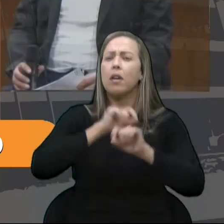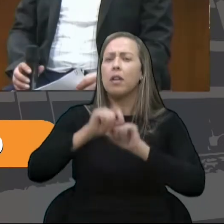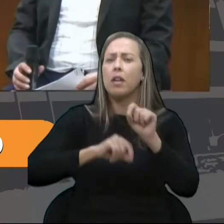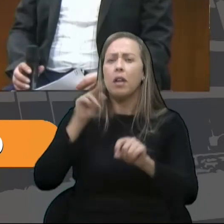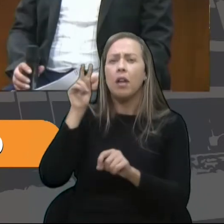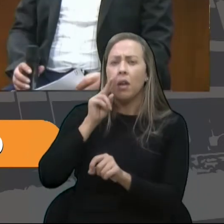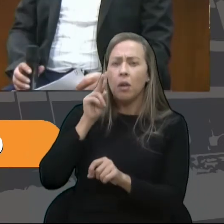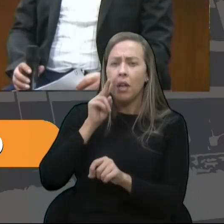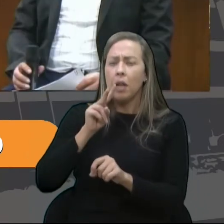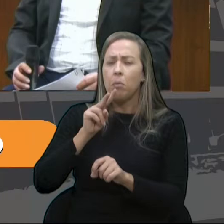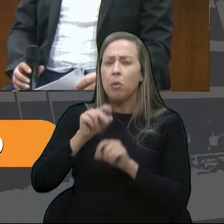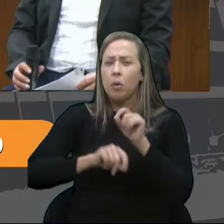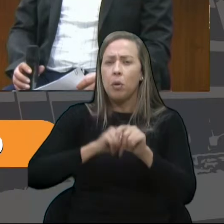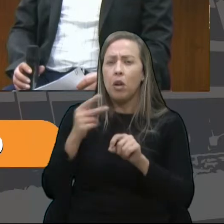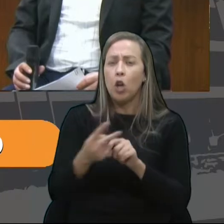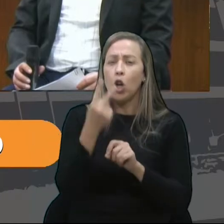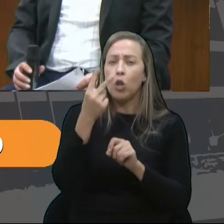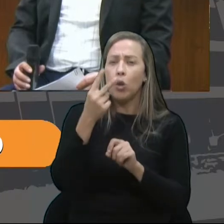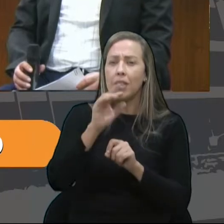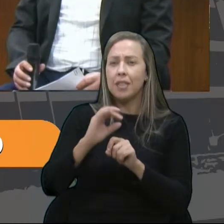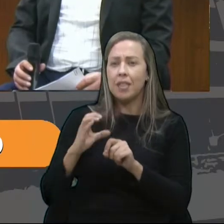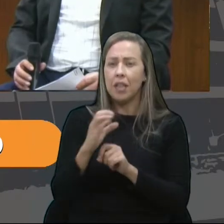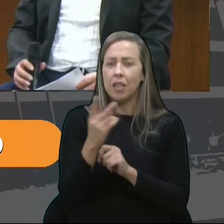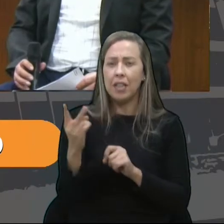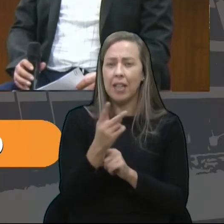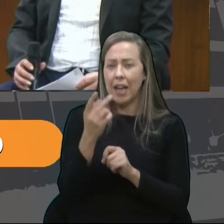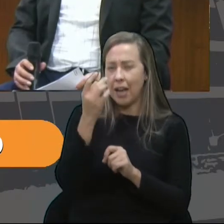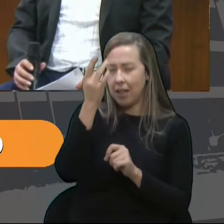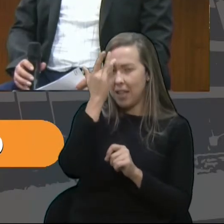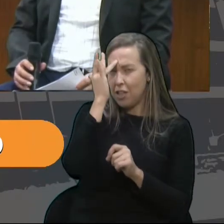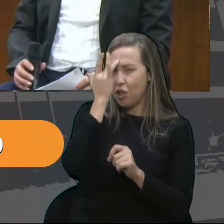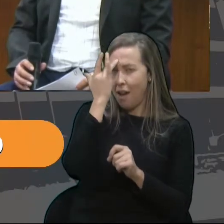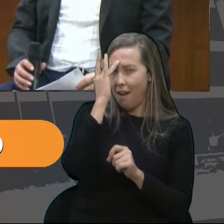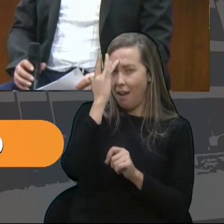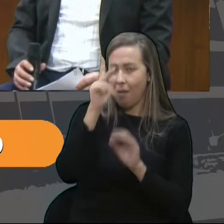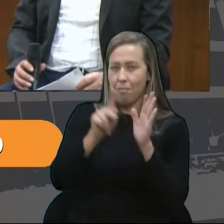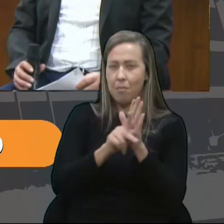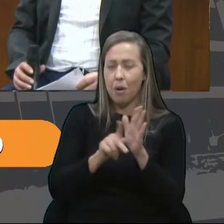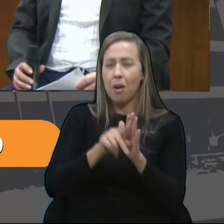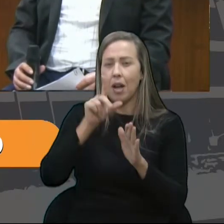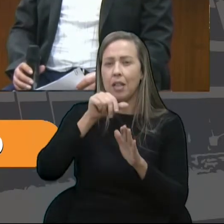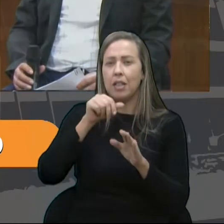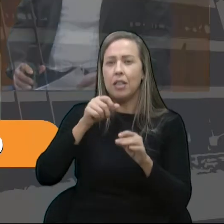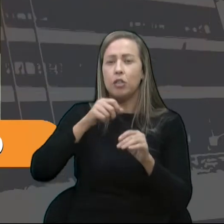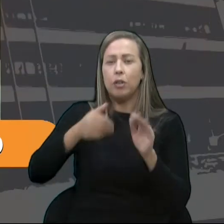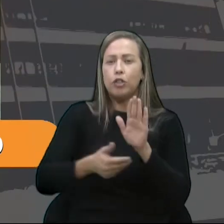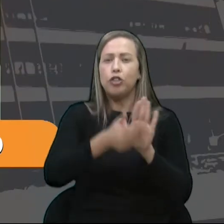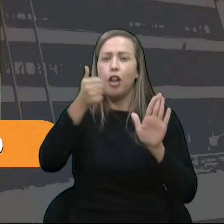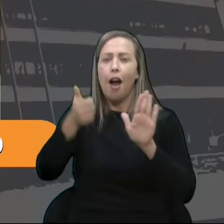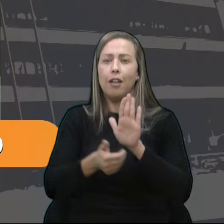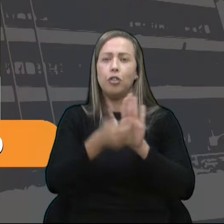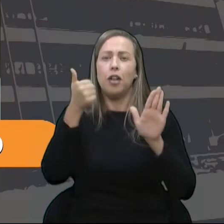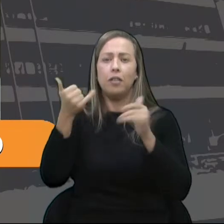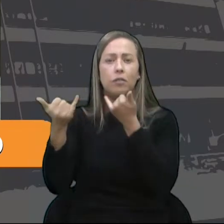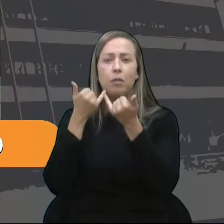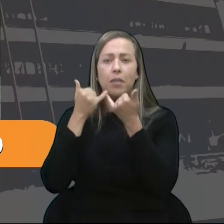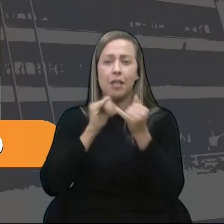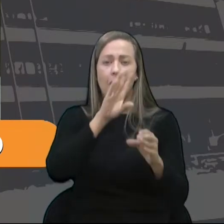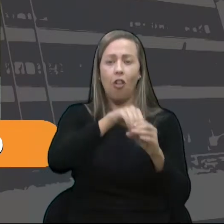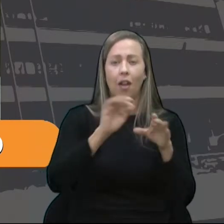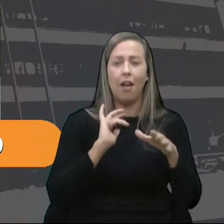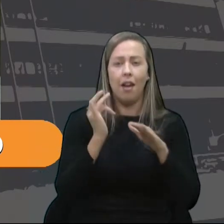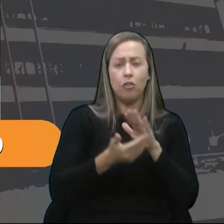lembro do caso de 2 cientistas indianos que tiveram que até retirar os papers deles. Ou